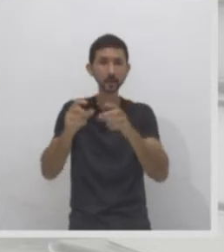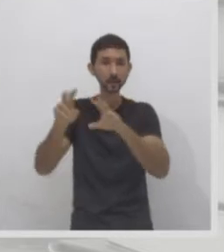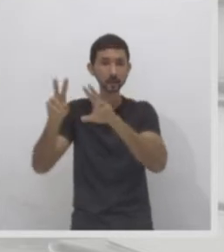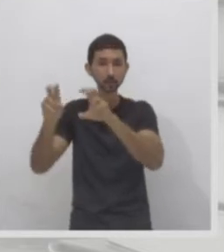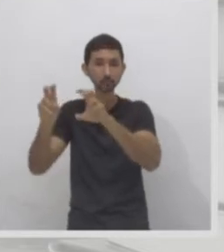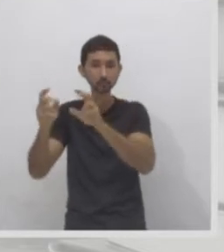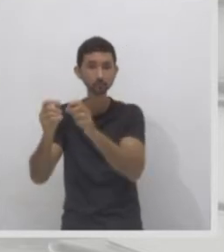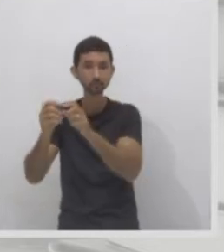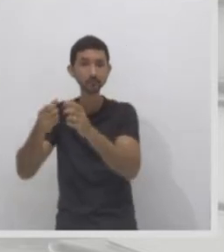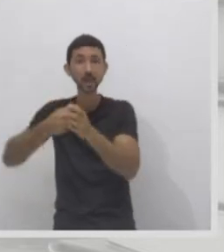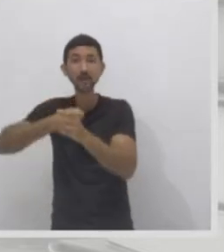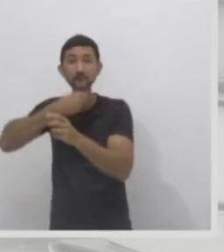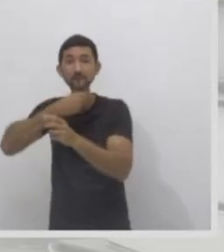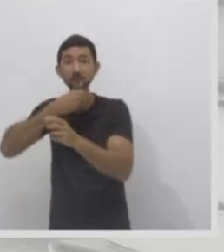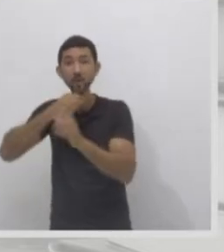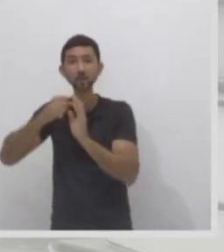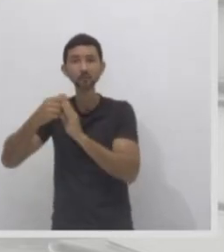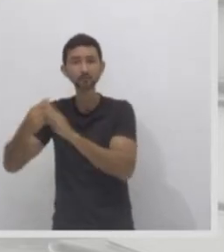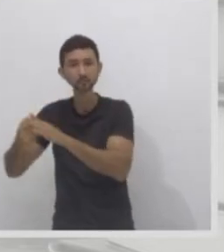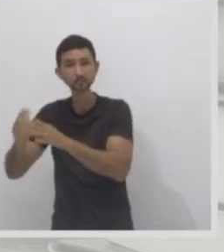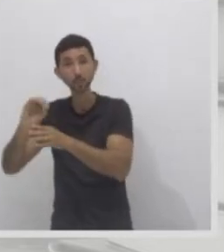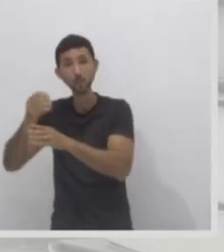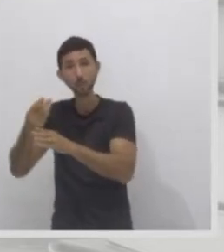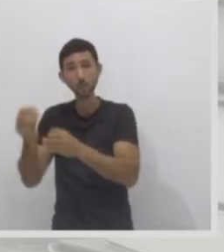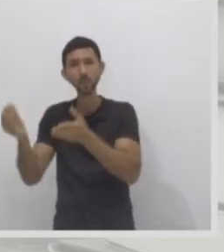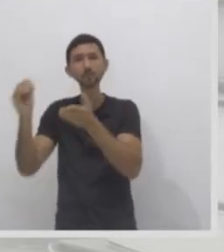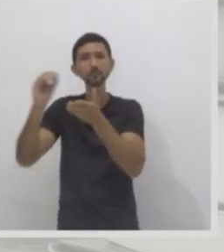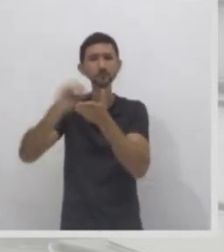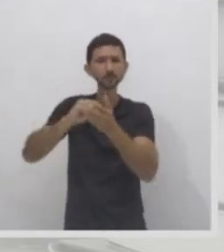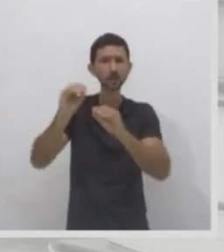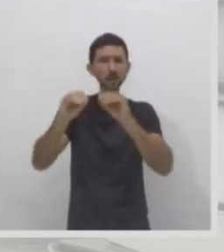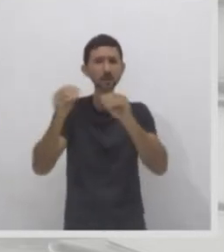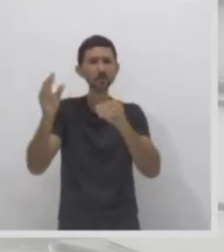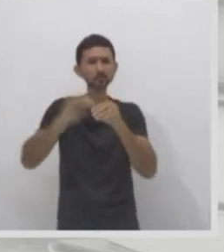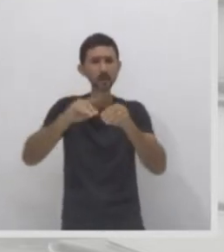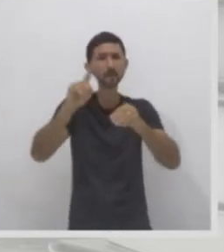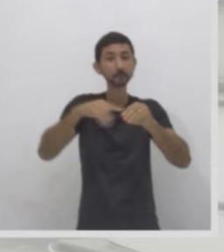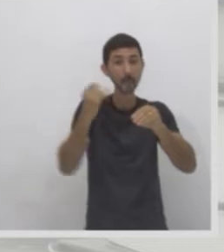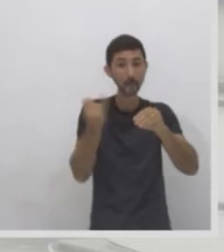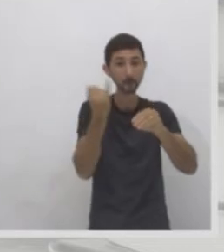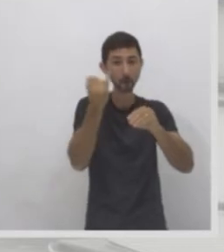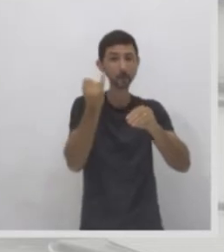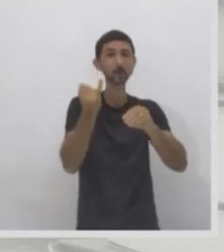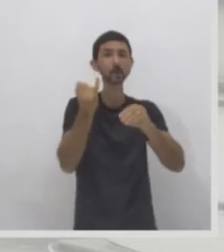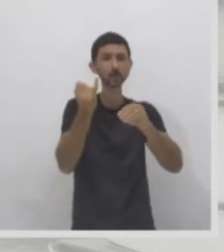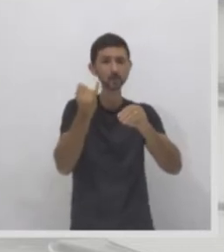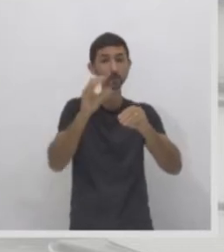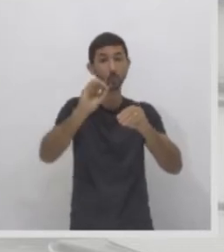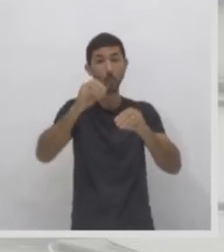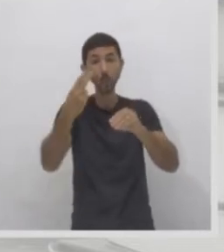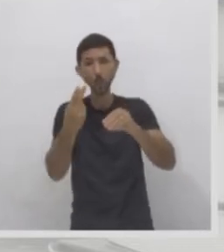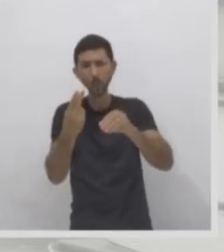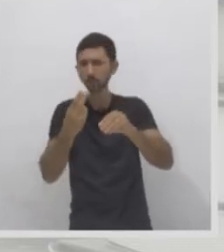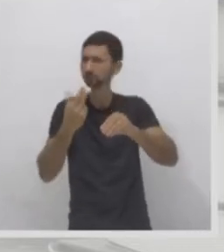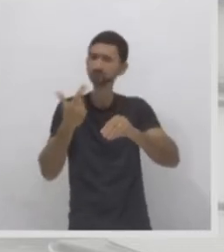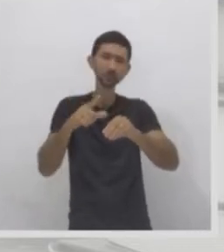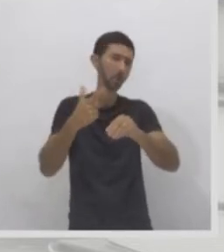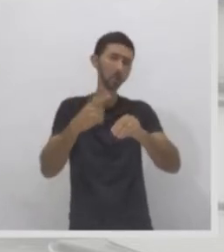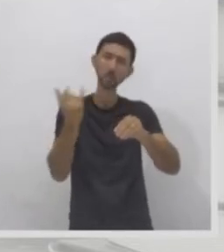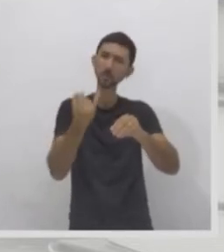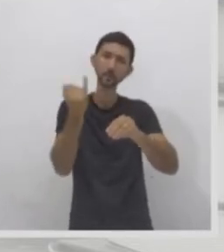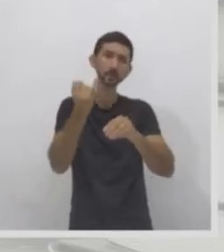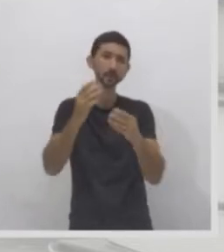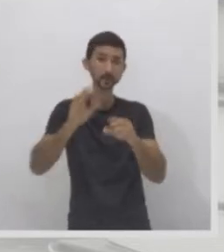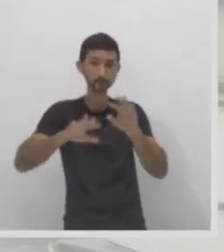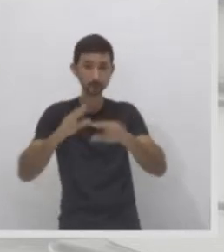sendo retirado ou que ele vai ser acrescentado, se ele é um termo acessório, se ele é um termo essencial, todos esses são nomes que fazem